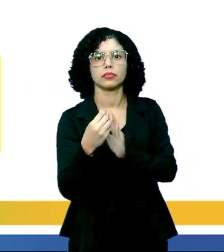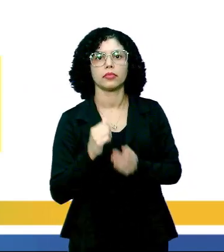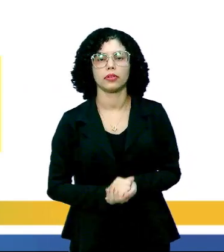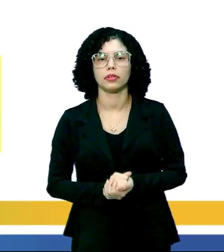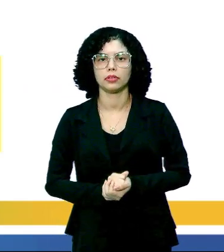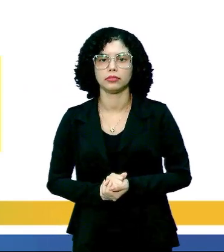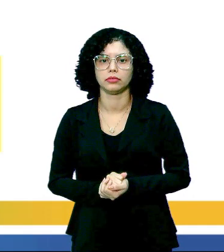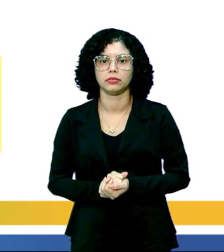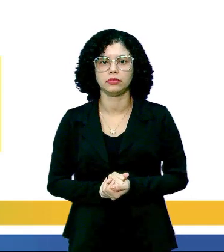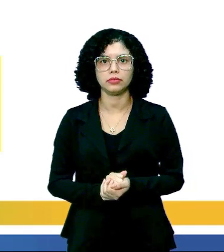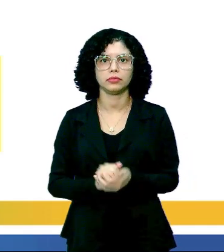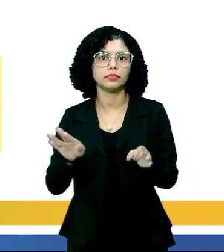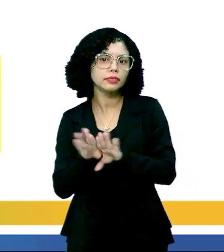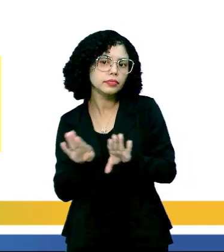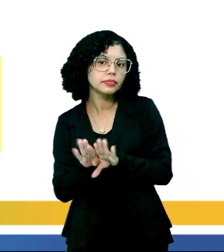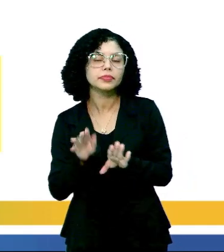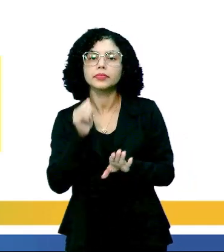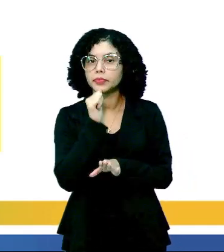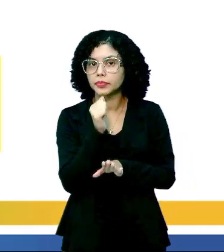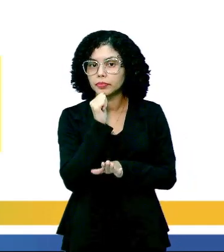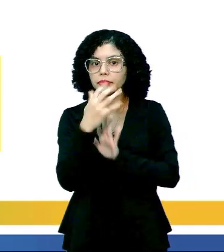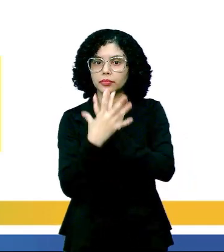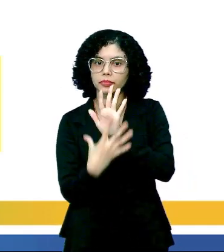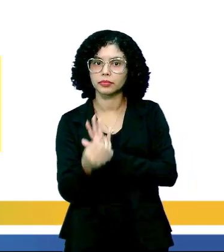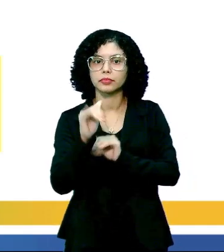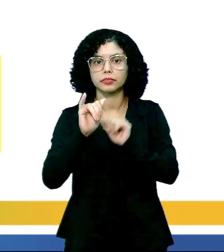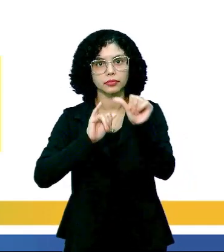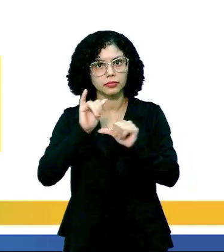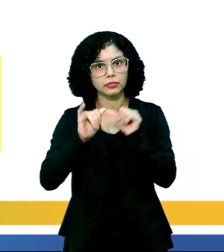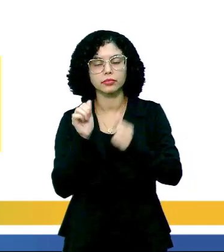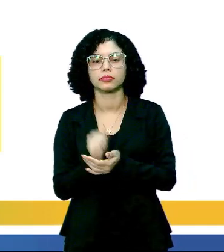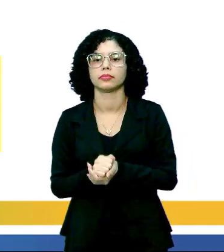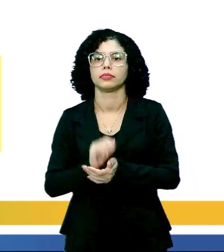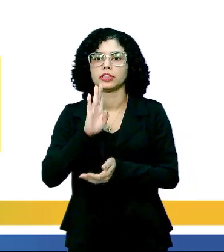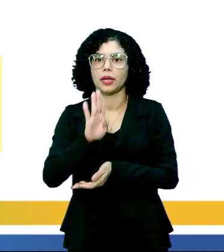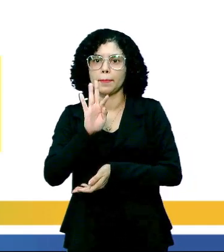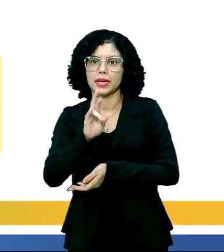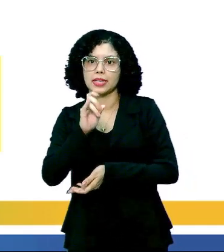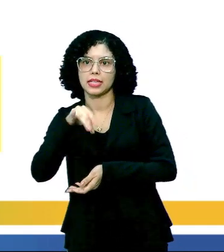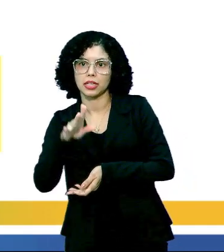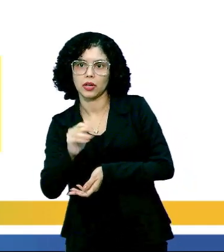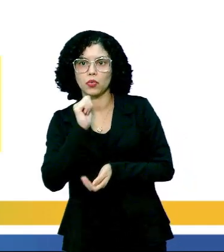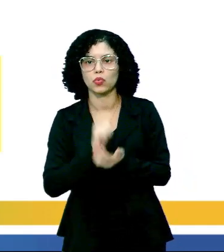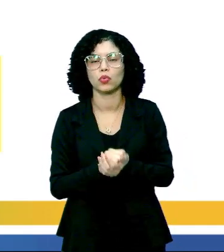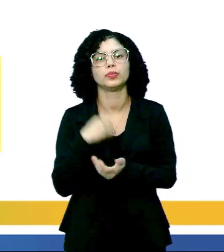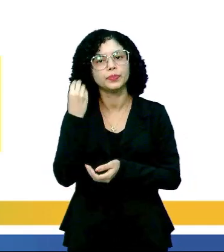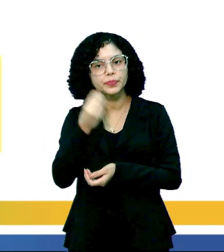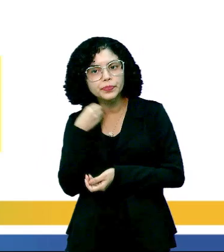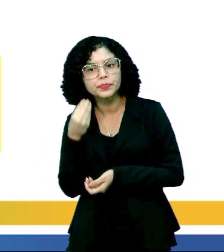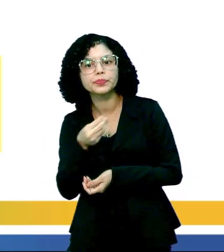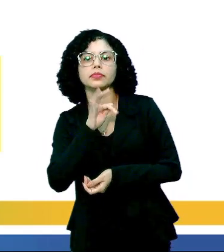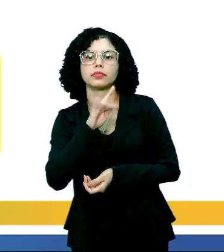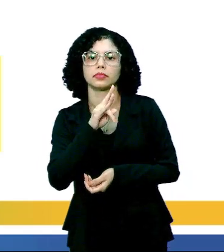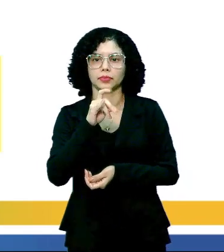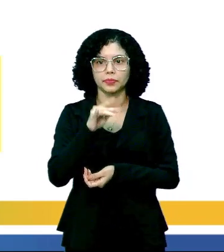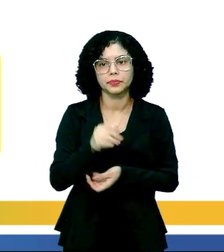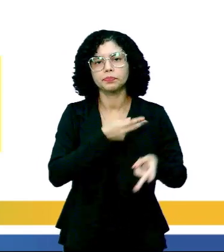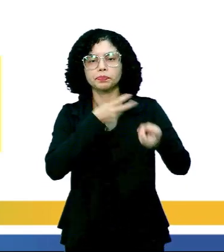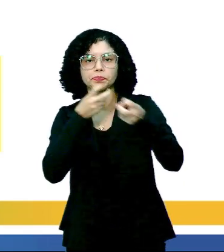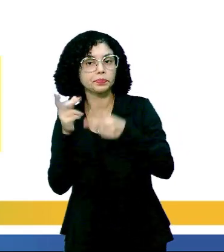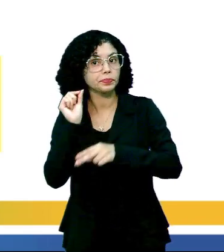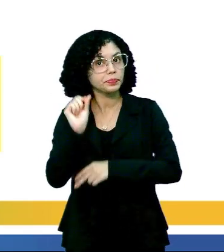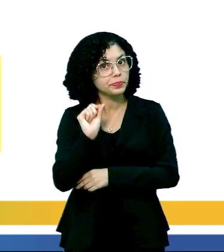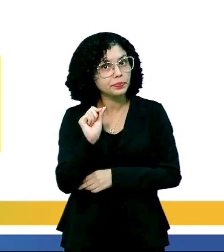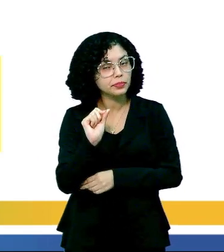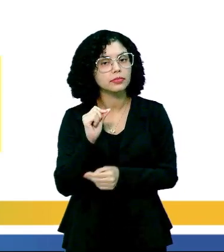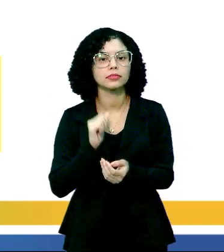raios catódicos, emissões radioativas. Então, Becquerel, com os seus experimentos, né, de fotólise, ele percebeu então